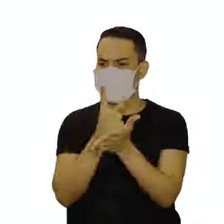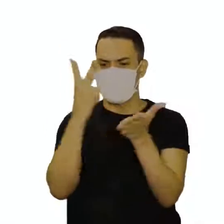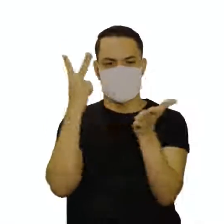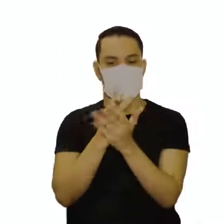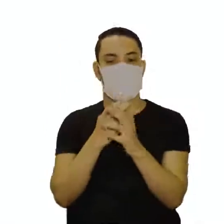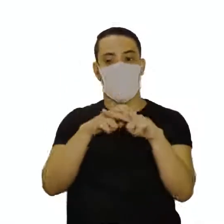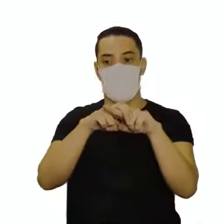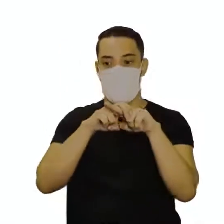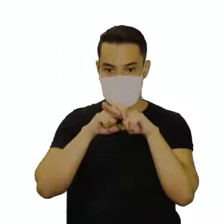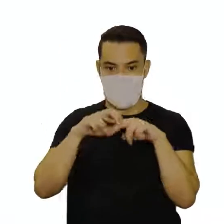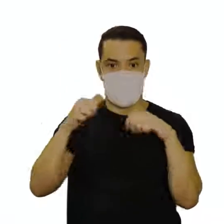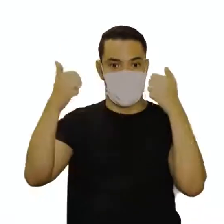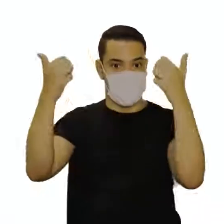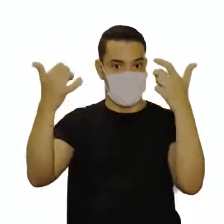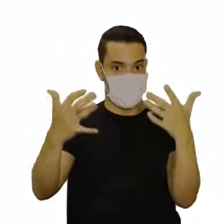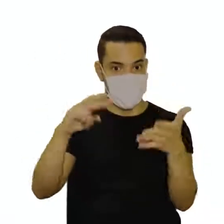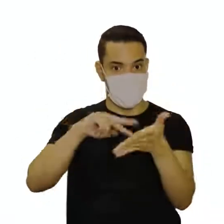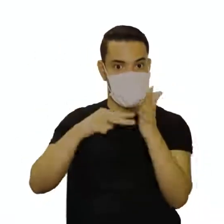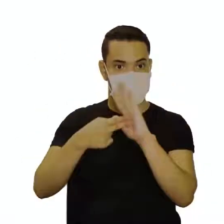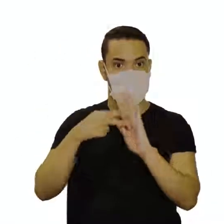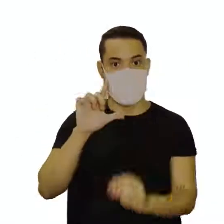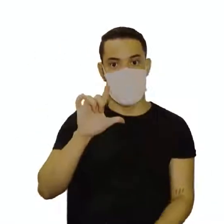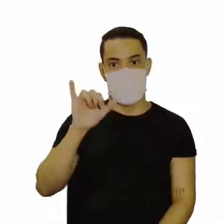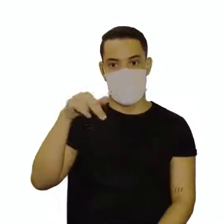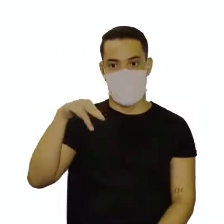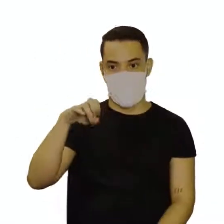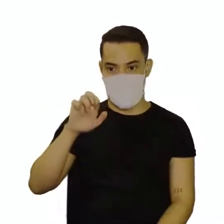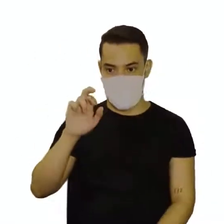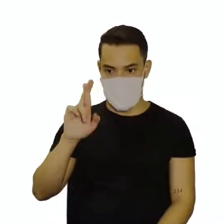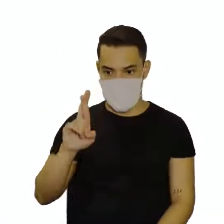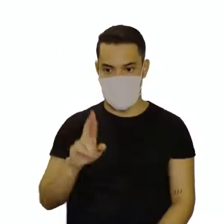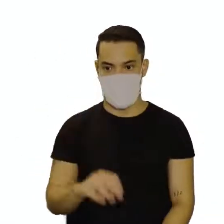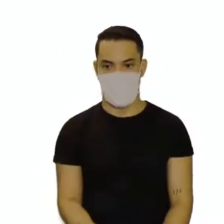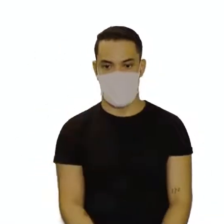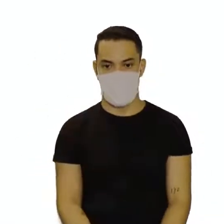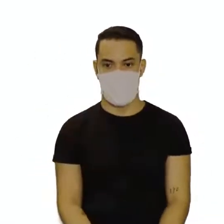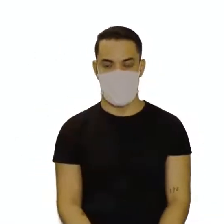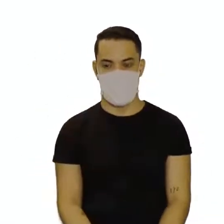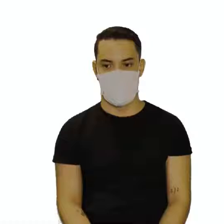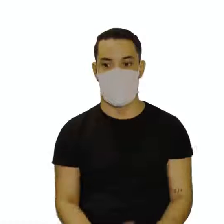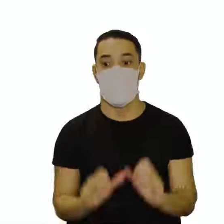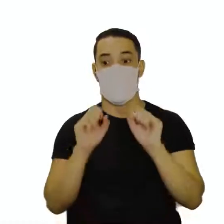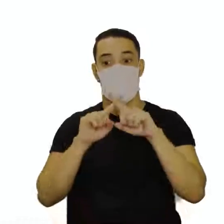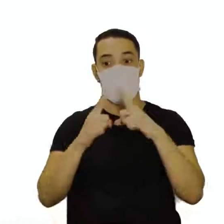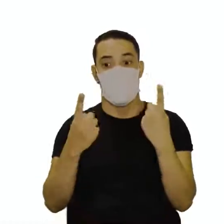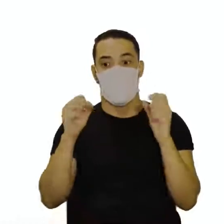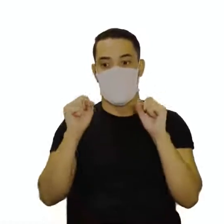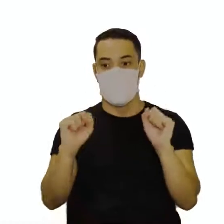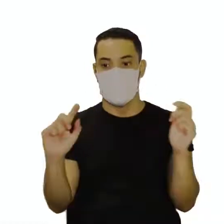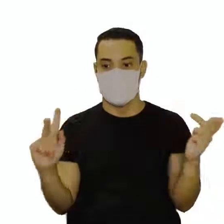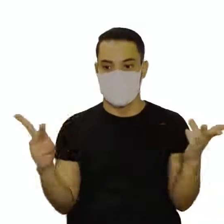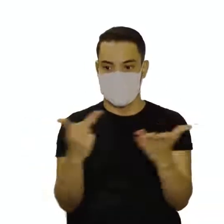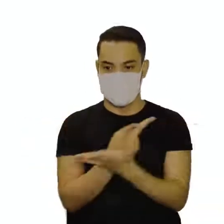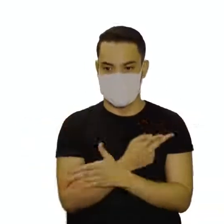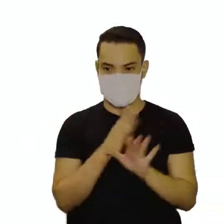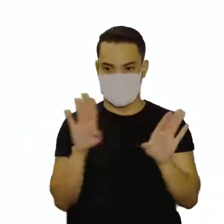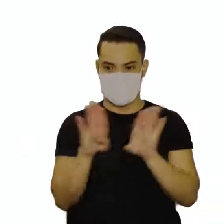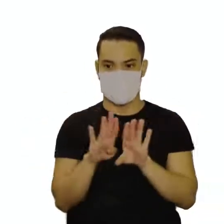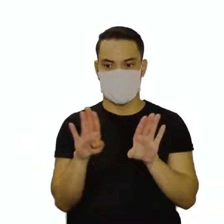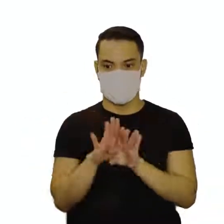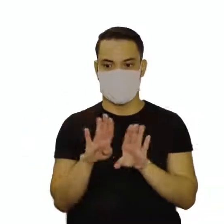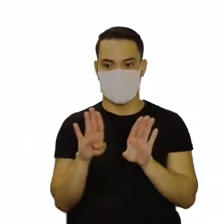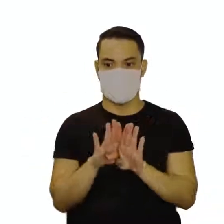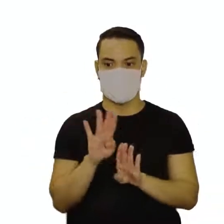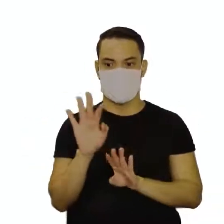ser chamado de linear. Bom, só que pode ocorrer, já os resistores